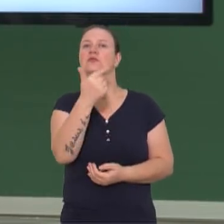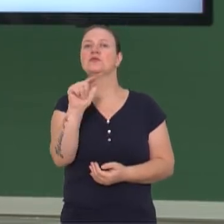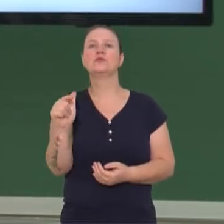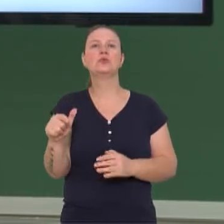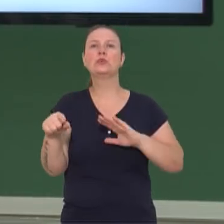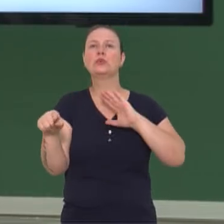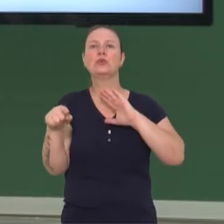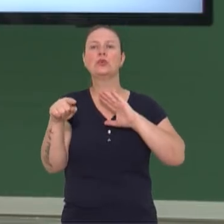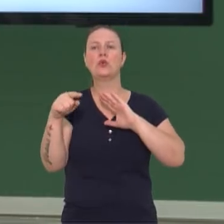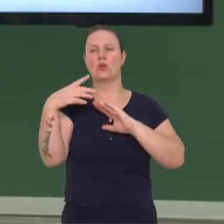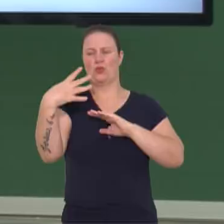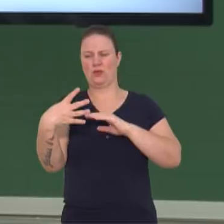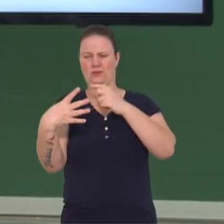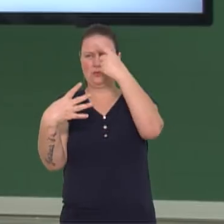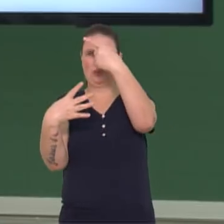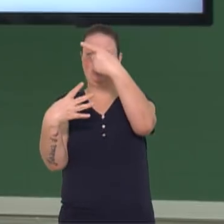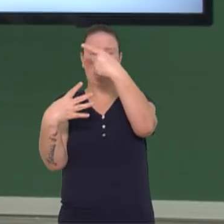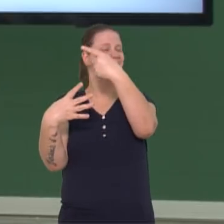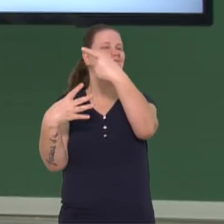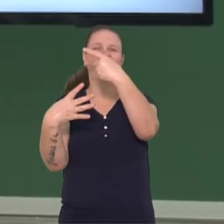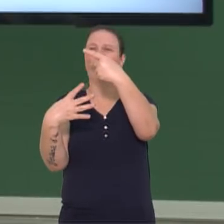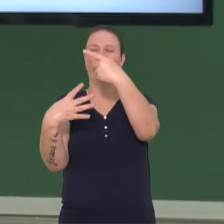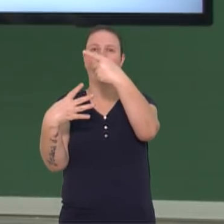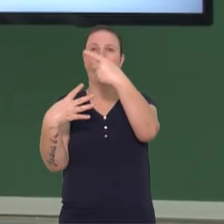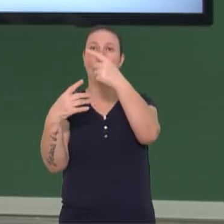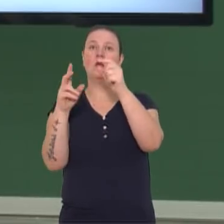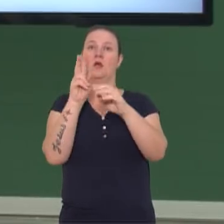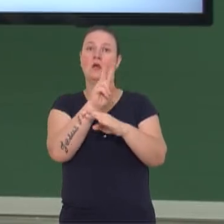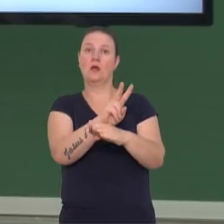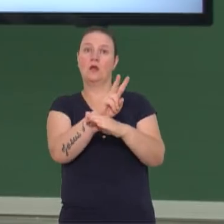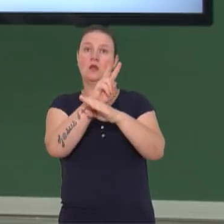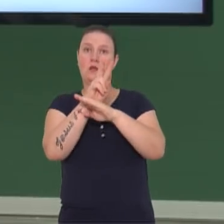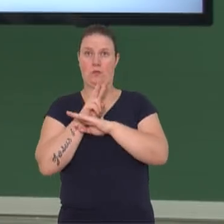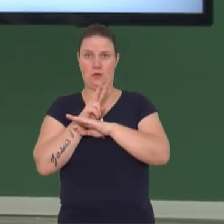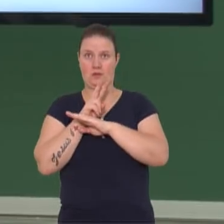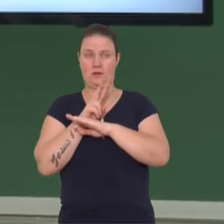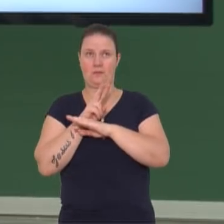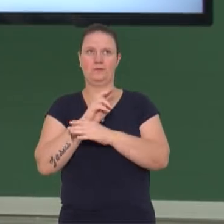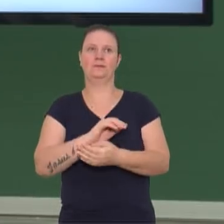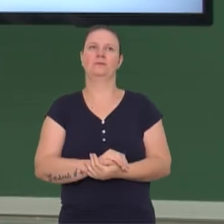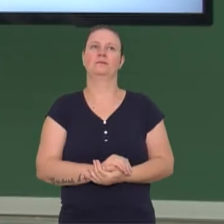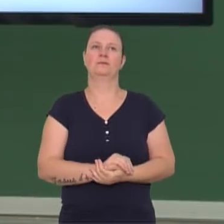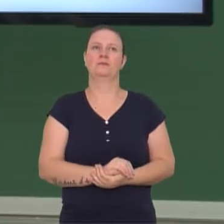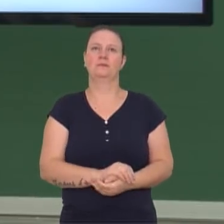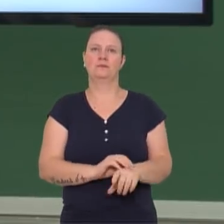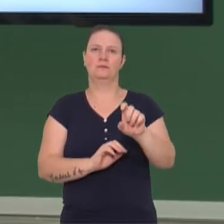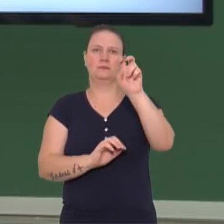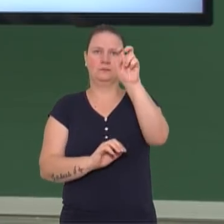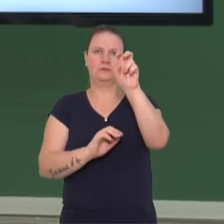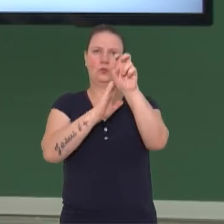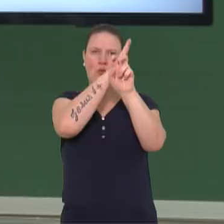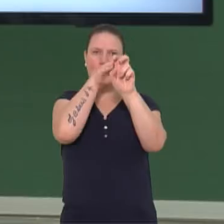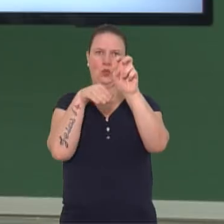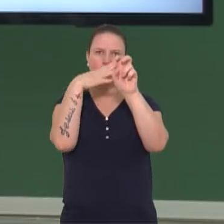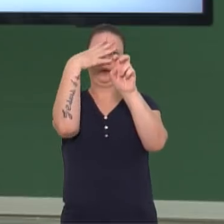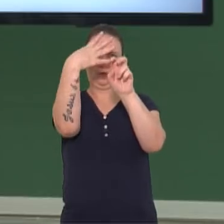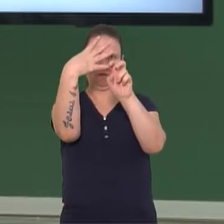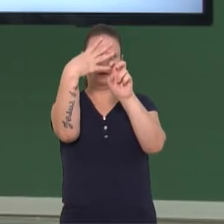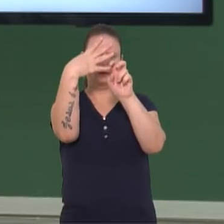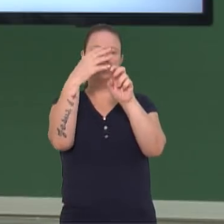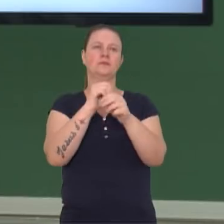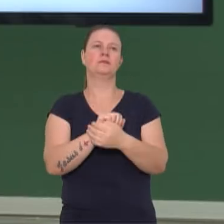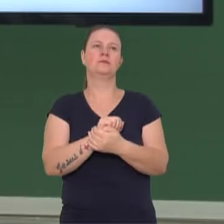eu tirar 4 de 1. Então, eu fiz o recurso do empréstimo. Então, 5 unidades virou